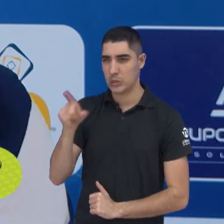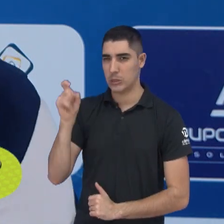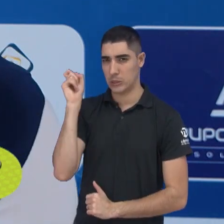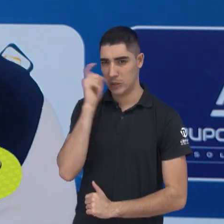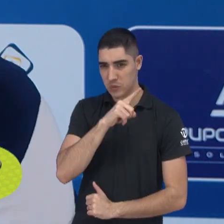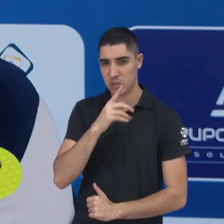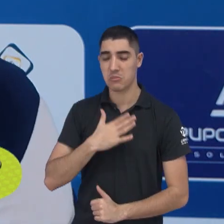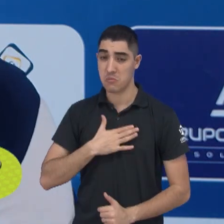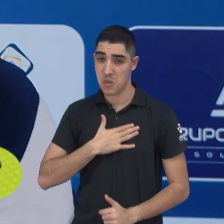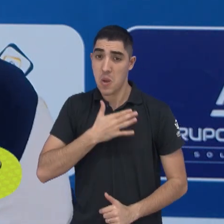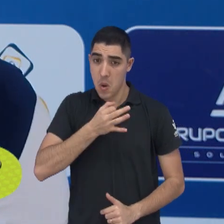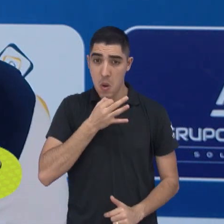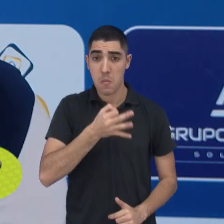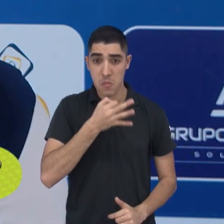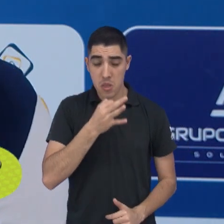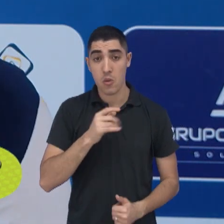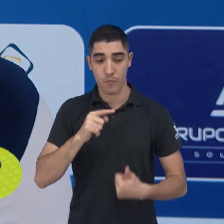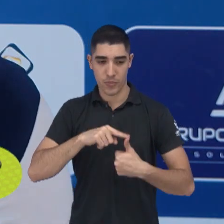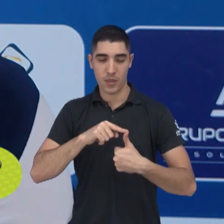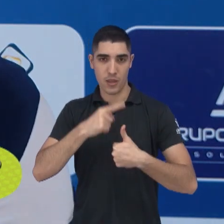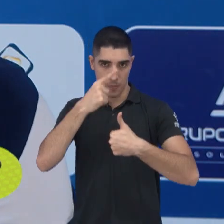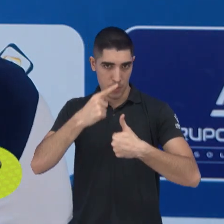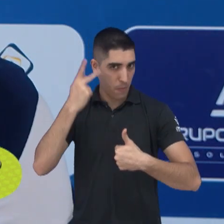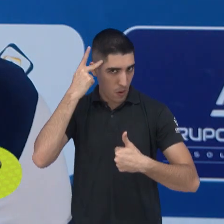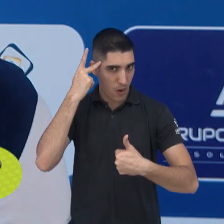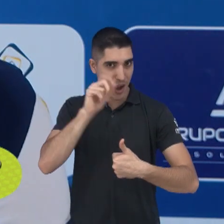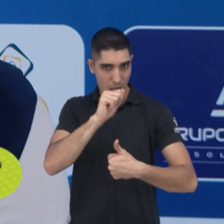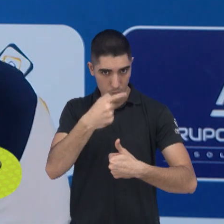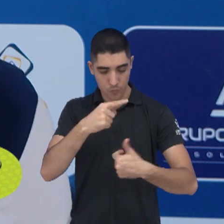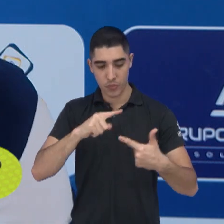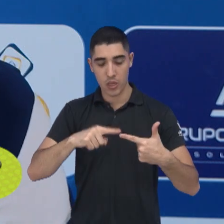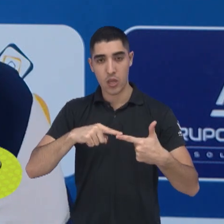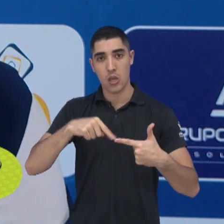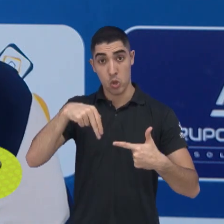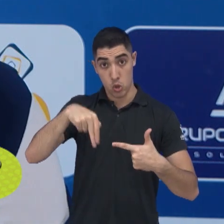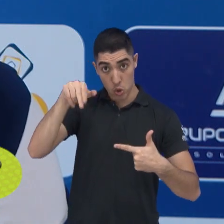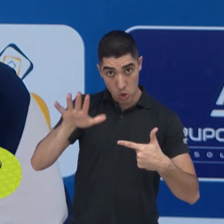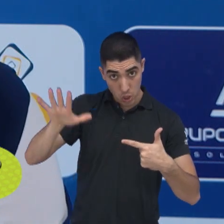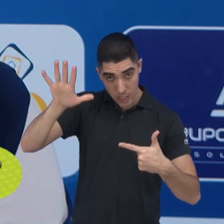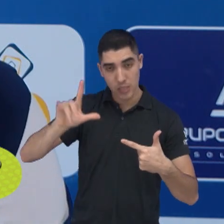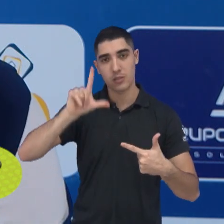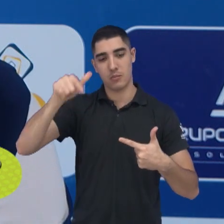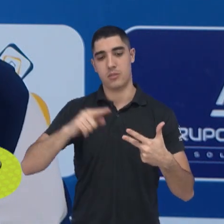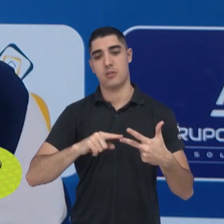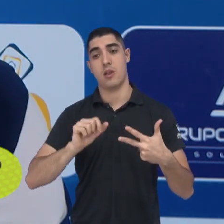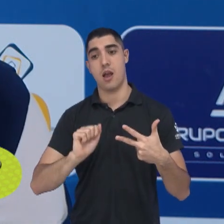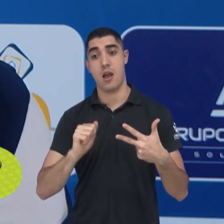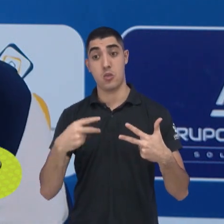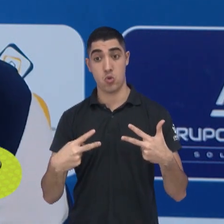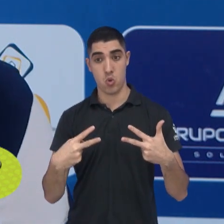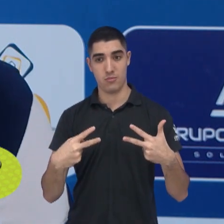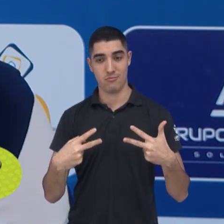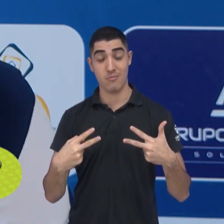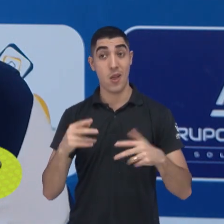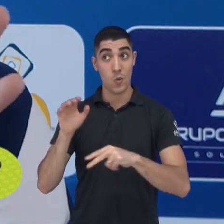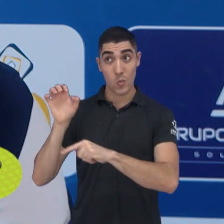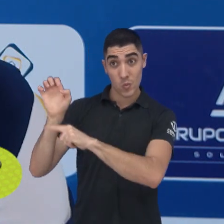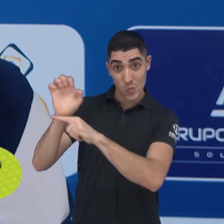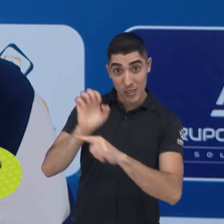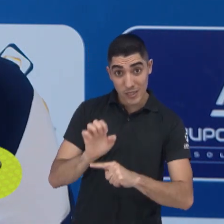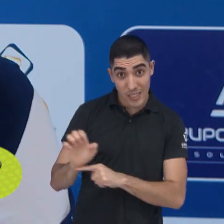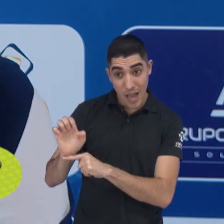coloco como a Série A1, a Copa do Nordeste e depois vem a Série A2, dos estaduais mais